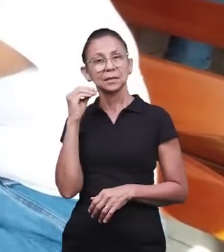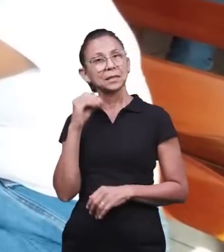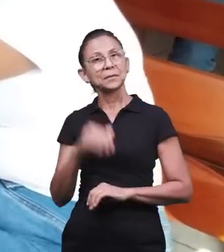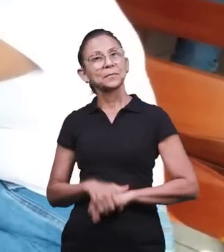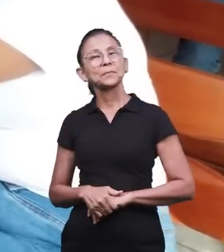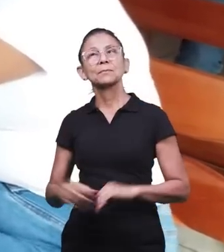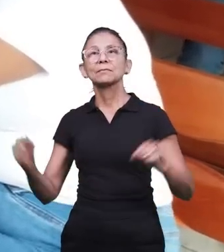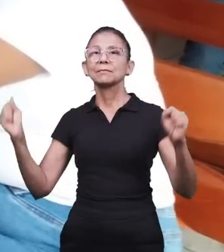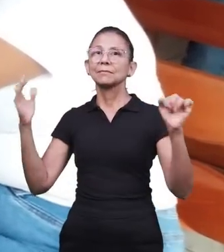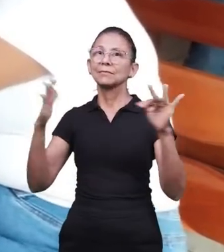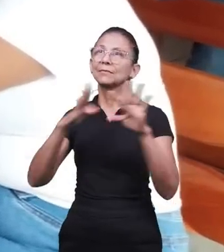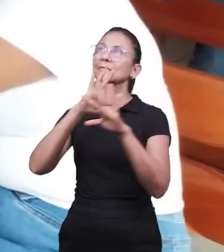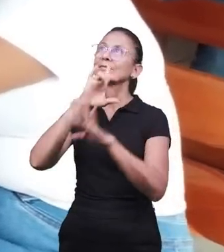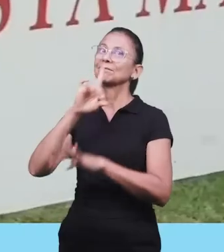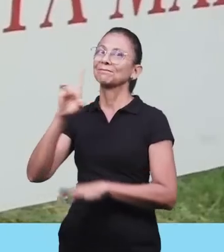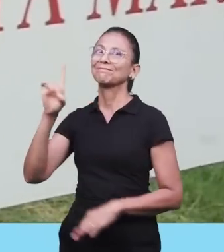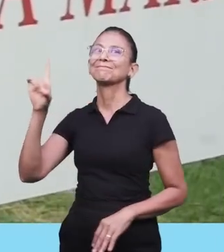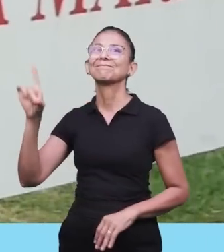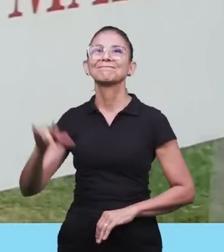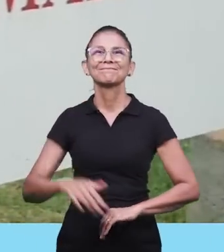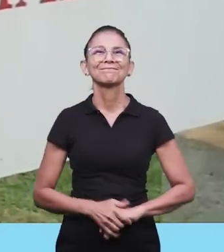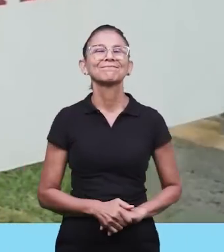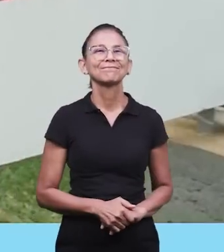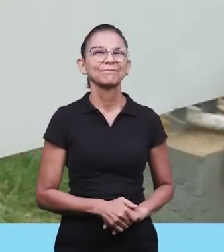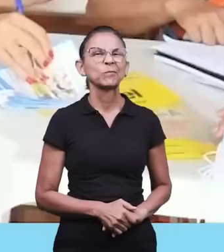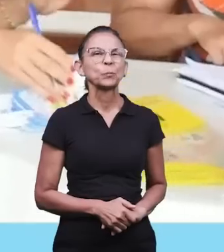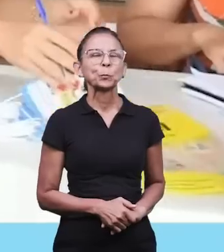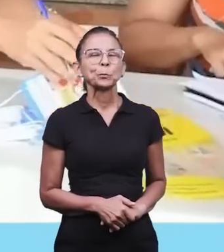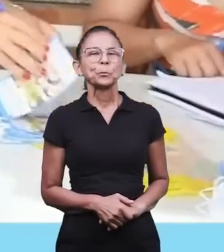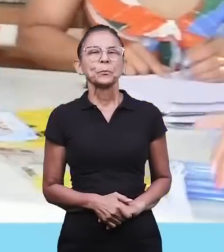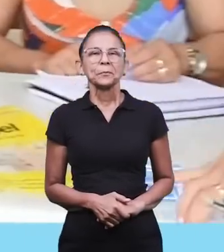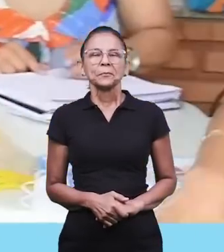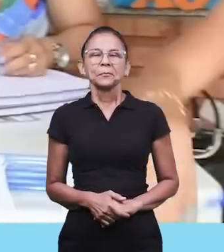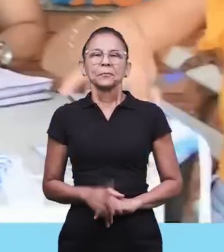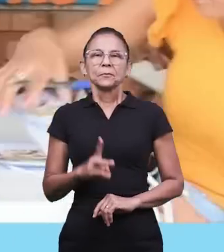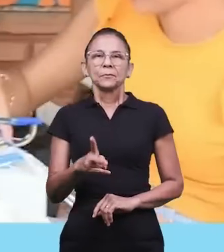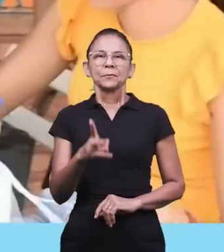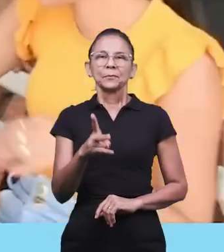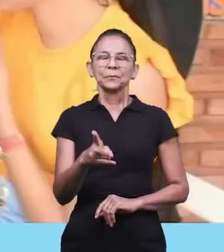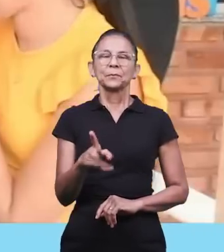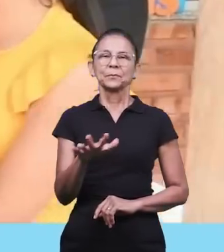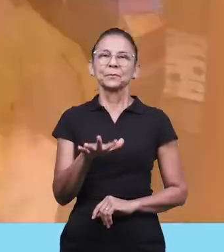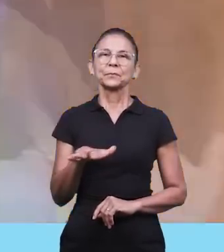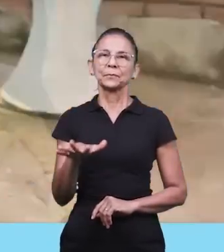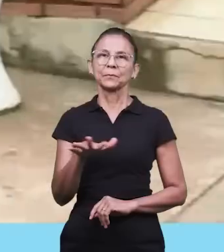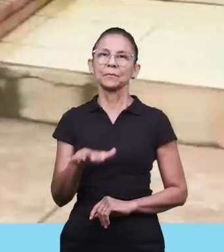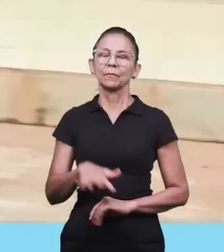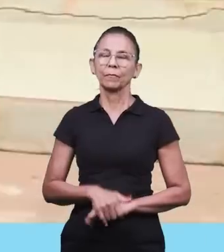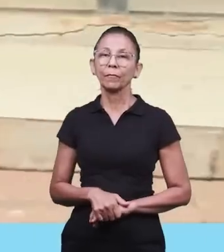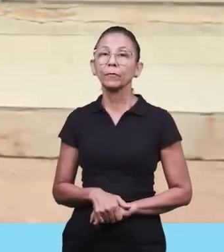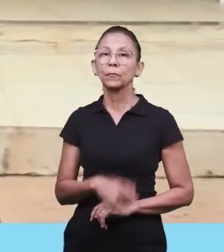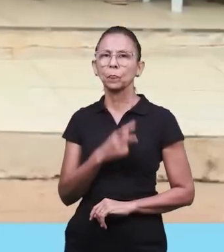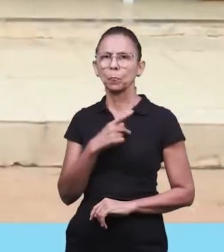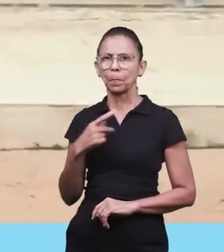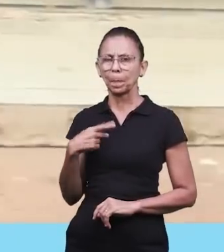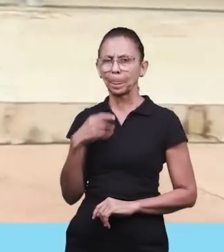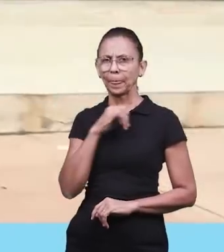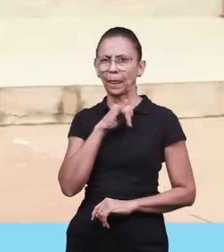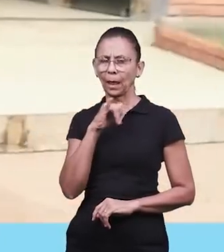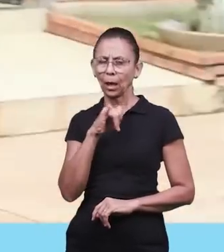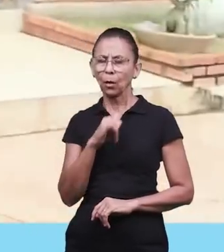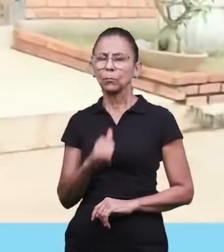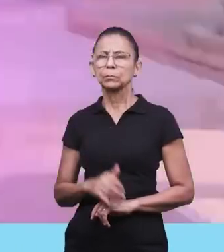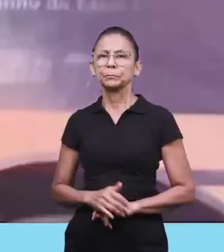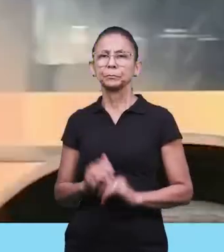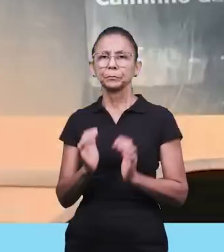adolescentes. Glória a Deus! Na cidade de Pacajá, Pará, o pastor Gilmar Aquino, responsável da igreja, nos conta que no seminário das